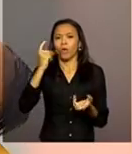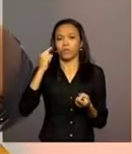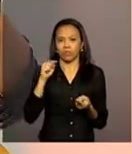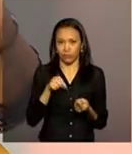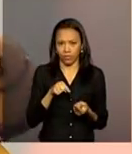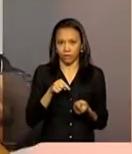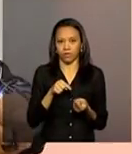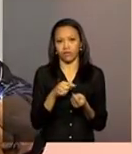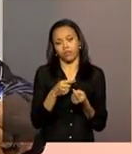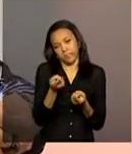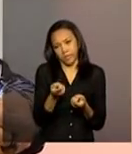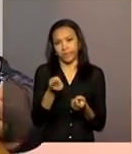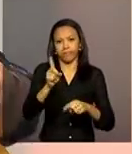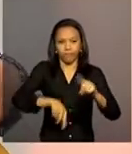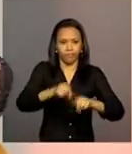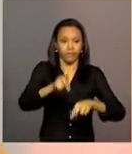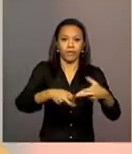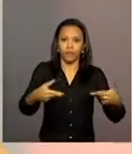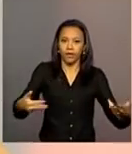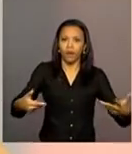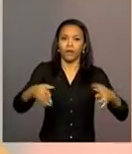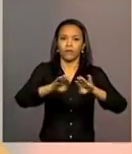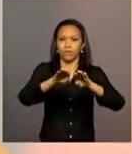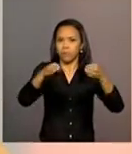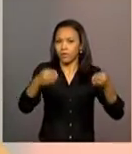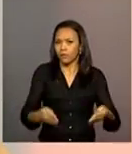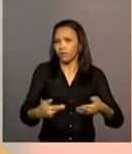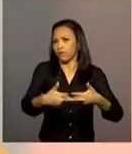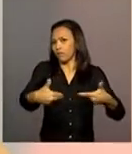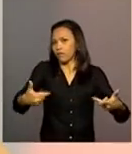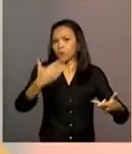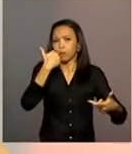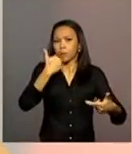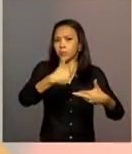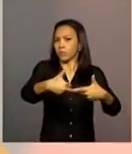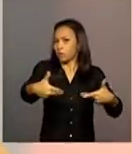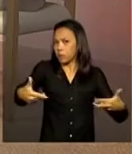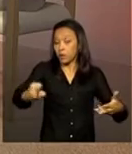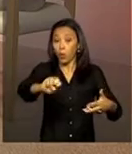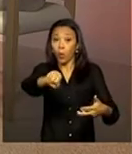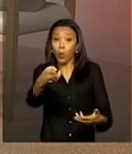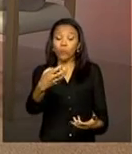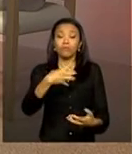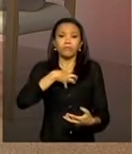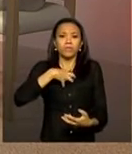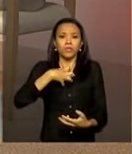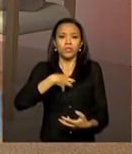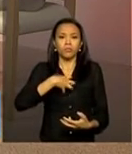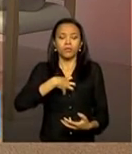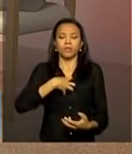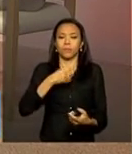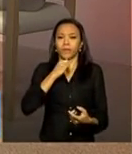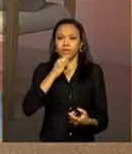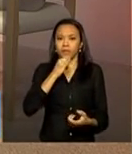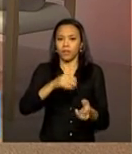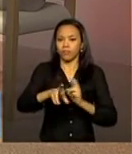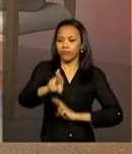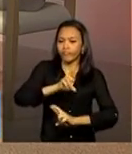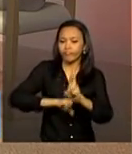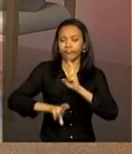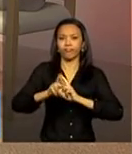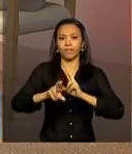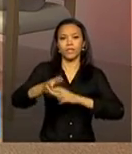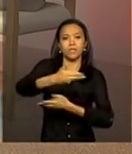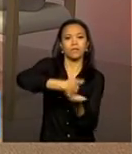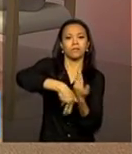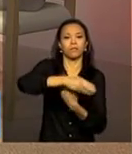dificuldades materiais mas também numa dimensão subjetiva de relacionamentos de interação na